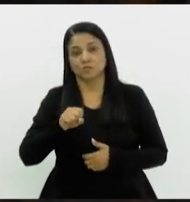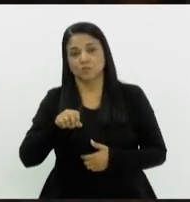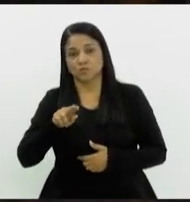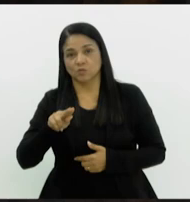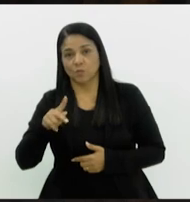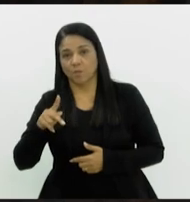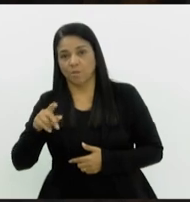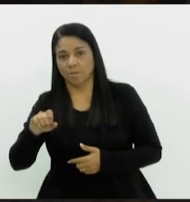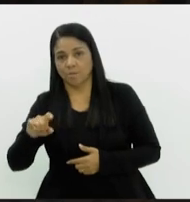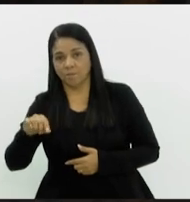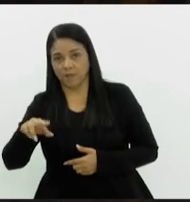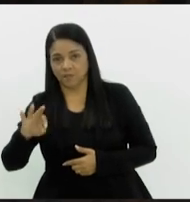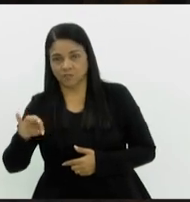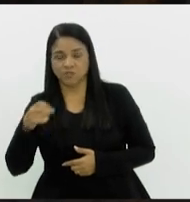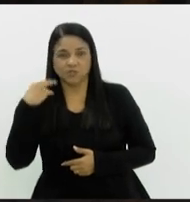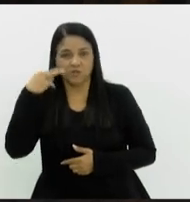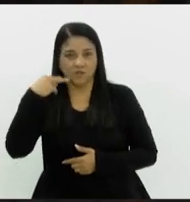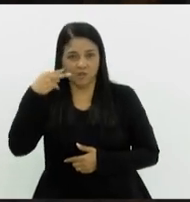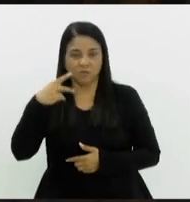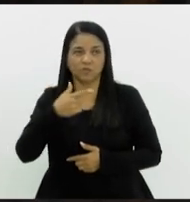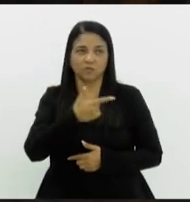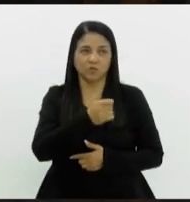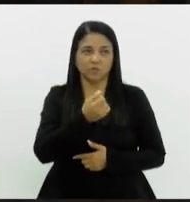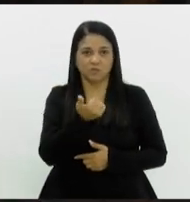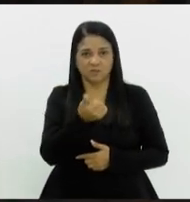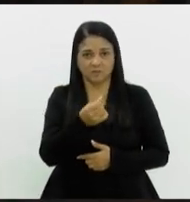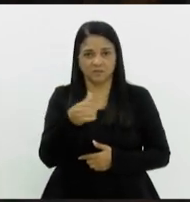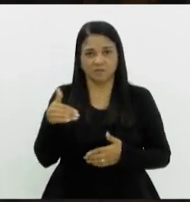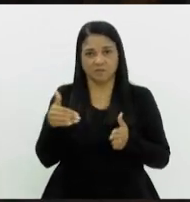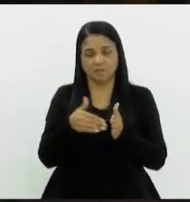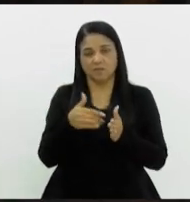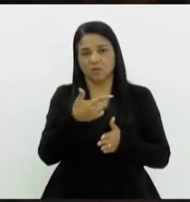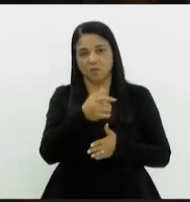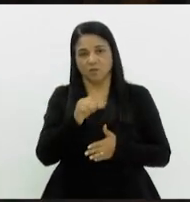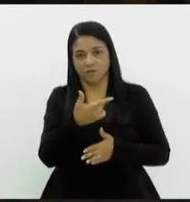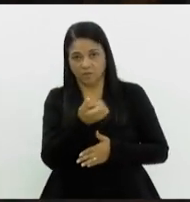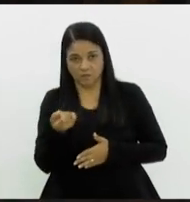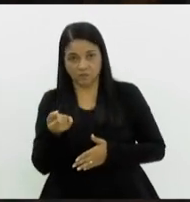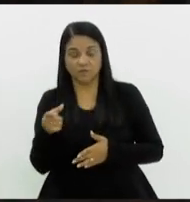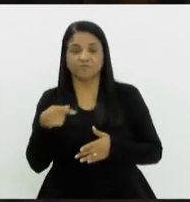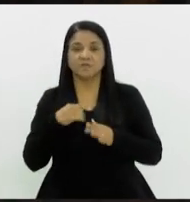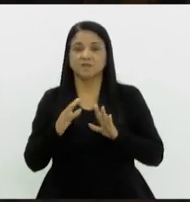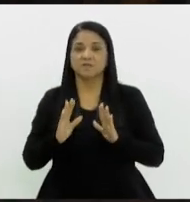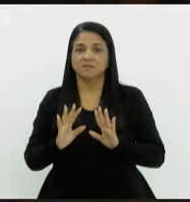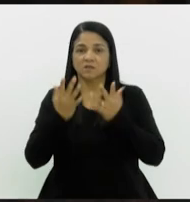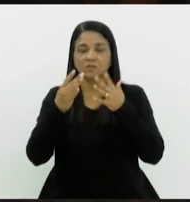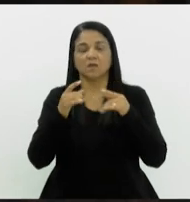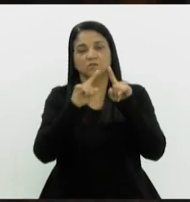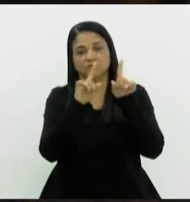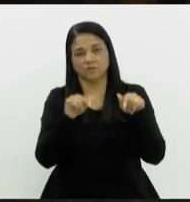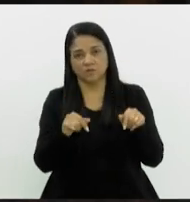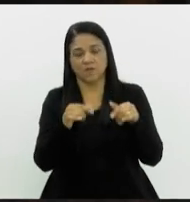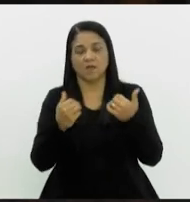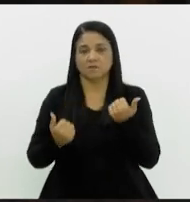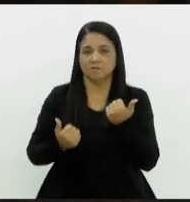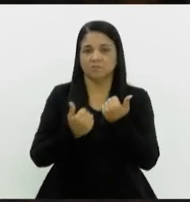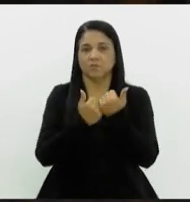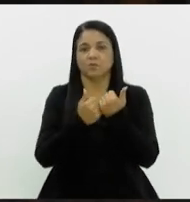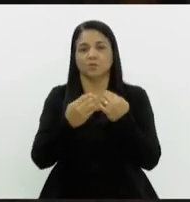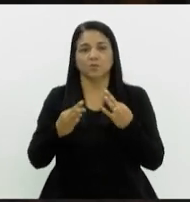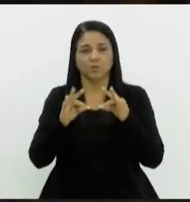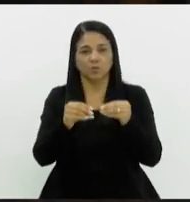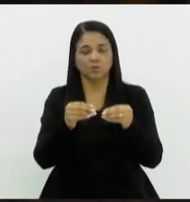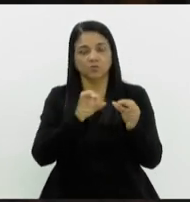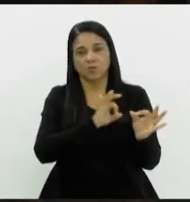entre 2016 e 2020. E quero saudar todos os funcionários, assistência, e a todos que aqui estão,